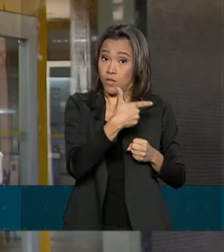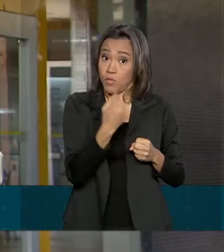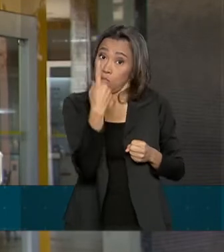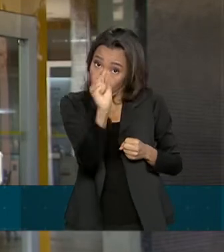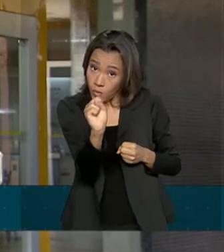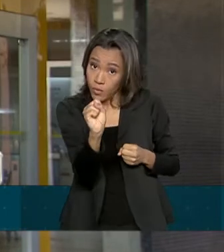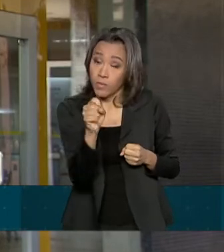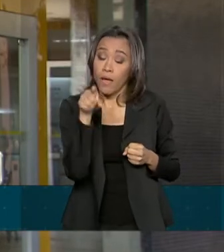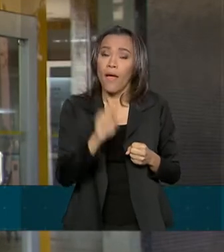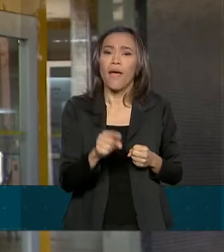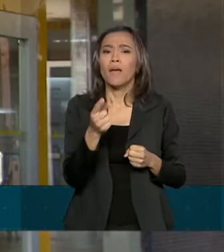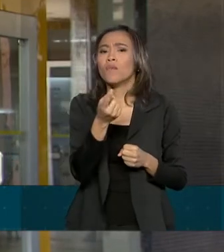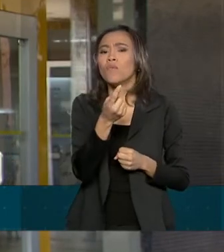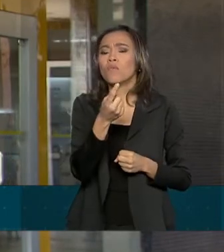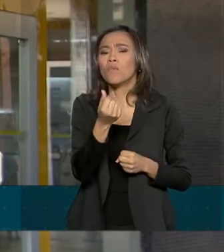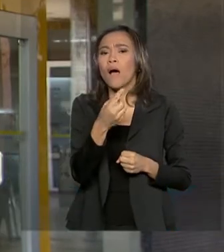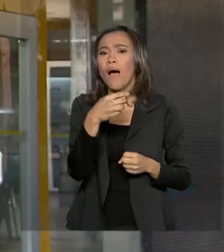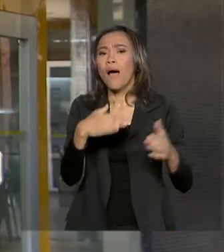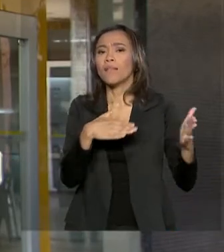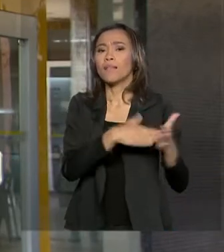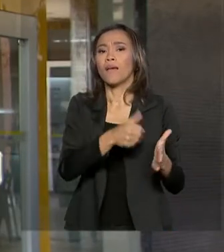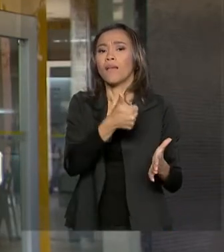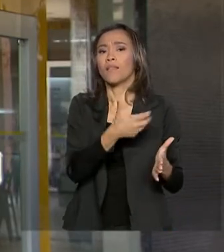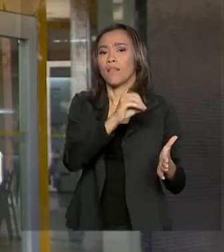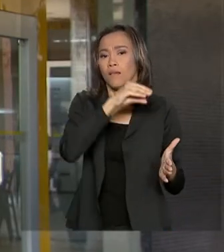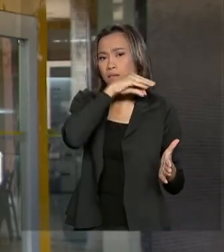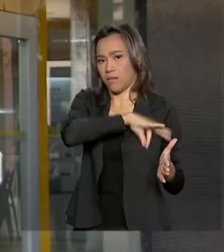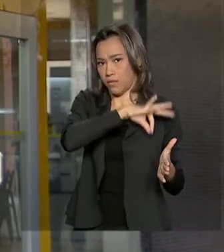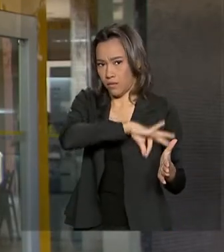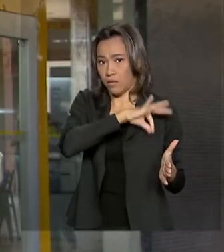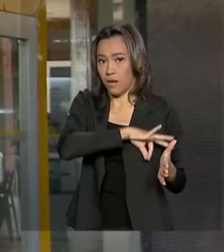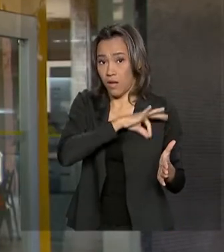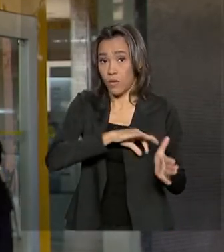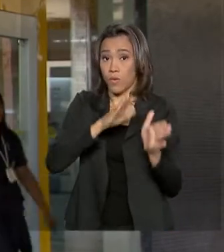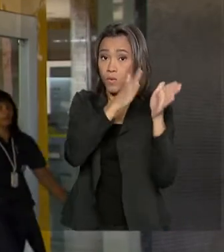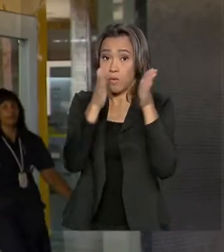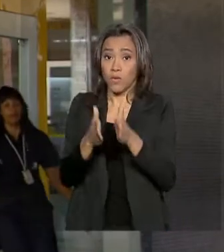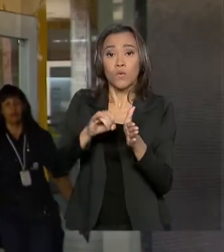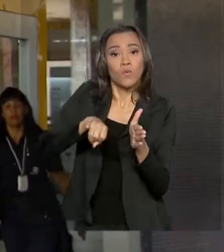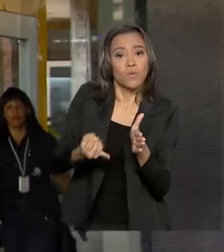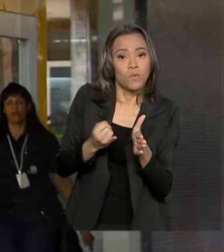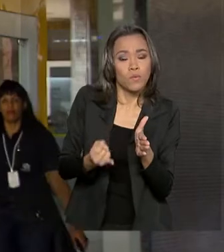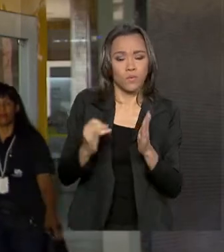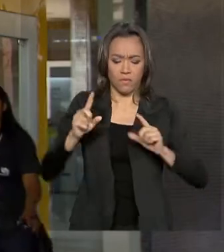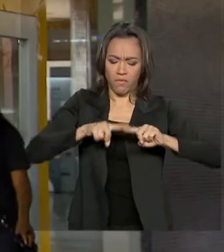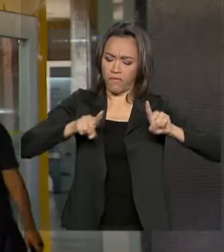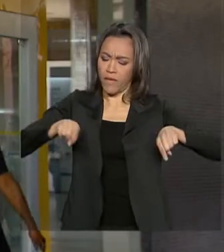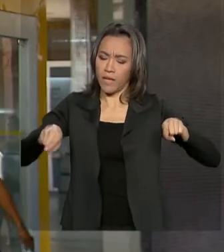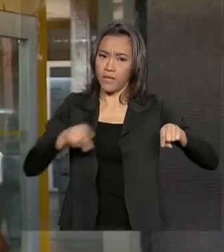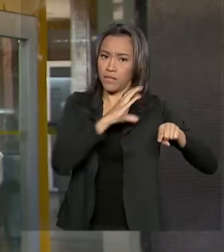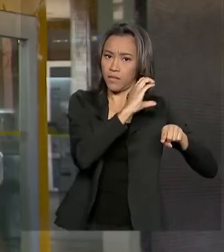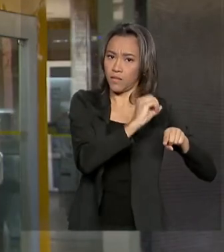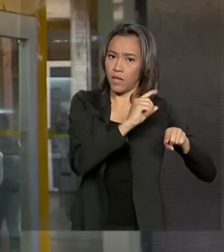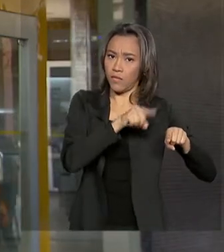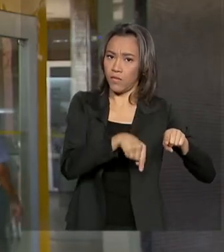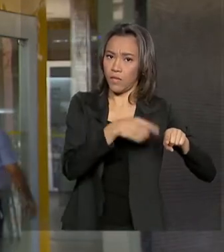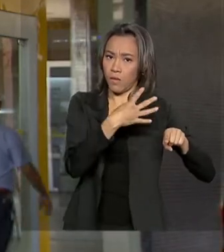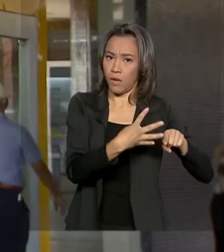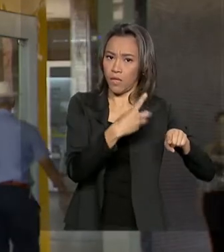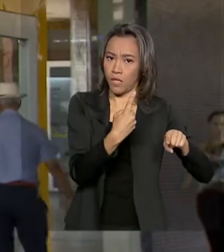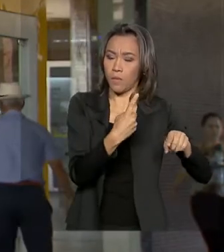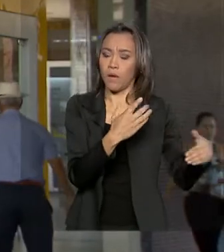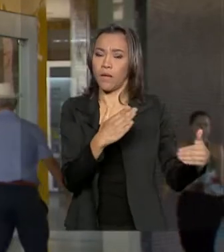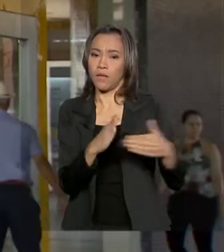clientes com renda de até 10 salários mínimos, e as taxas de juros variam de 0,41% a 0